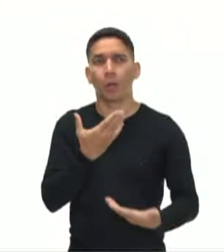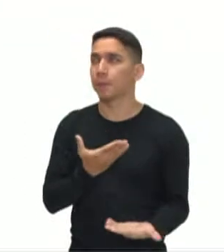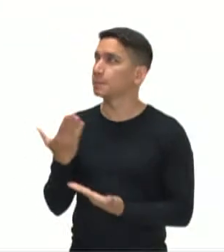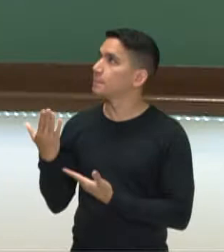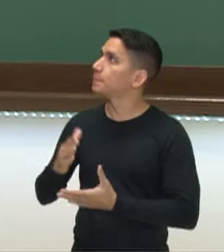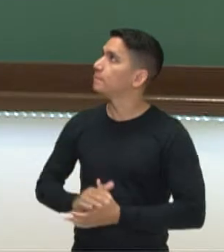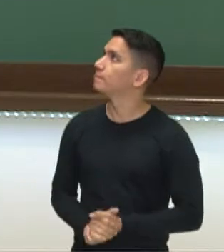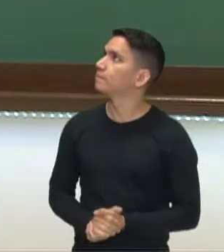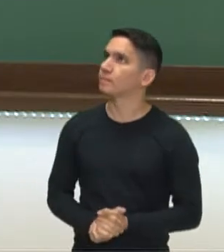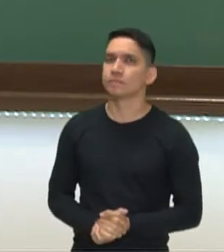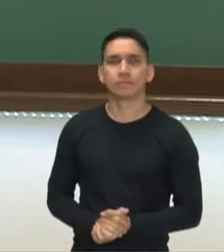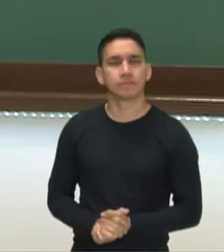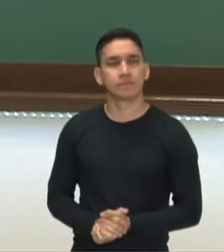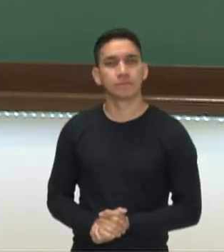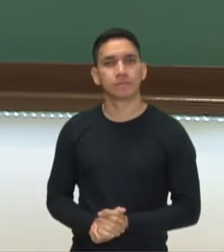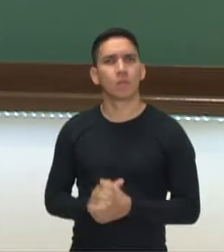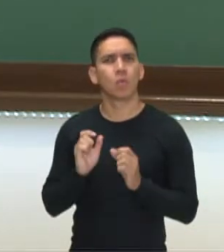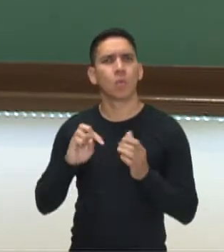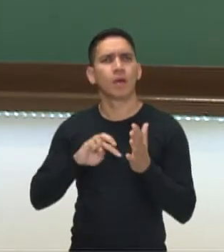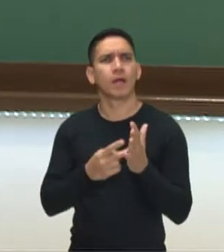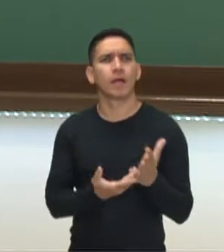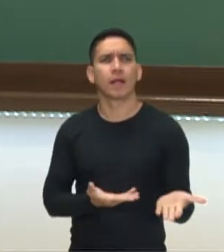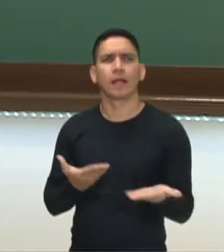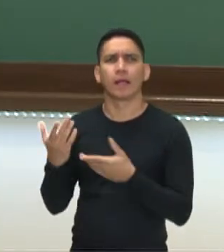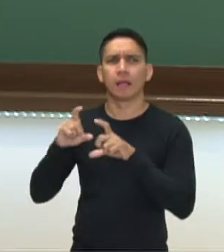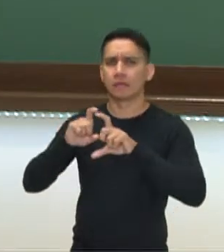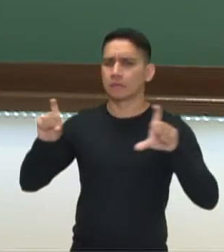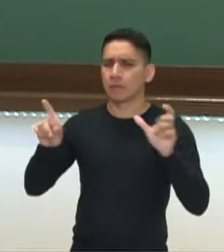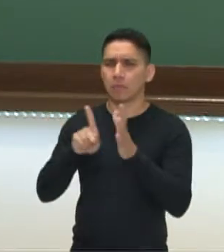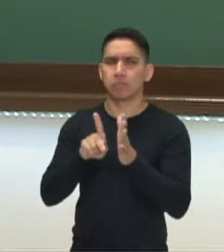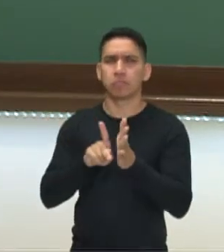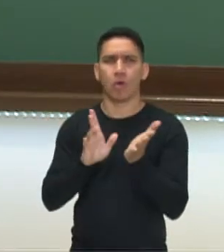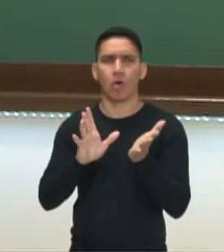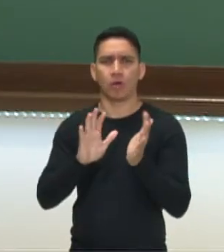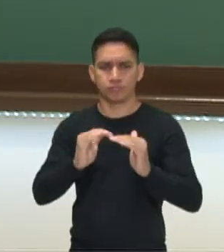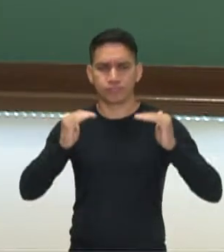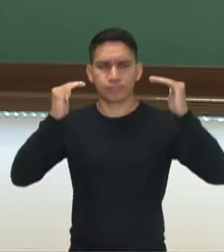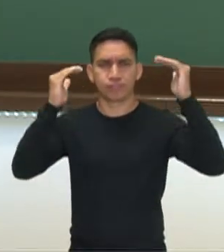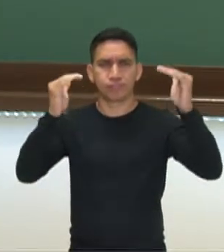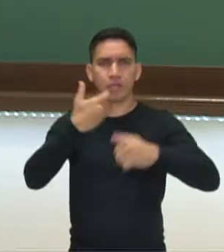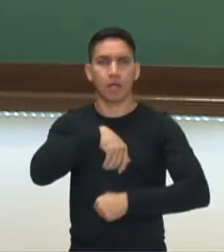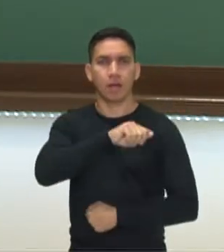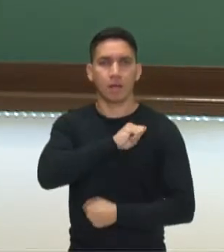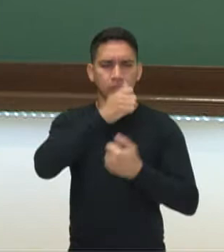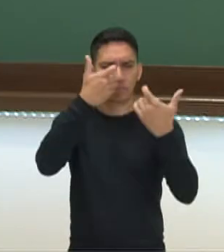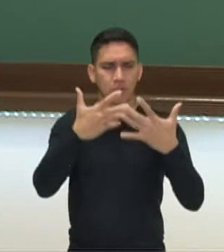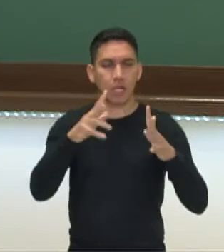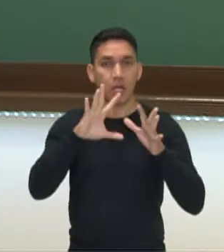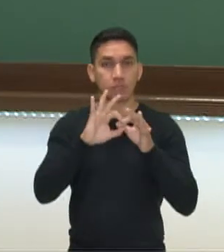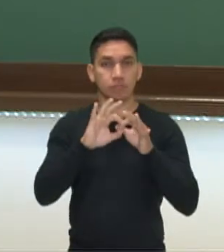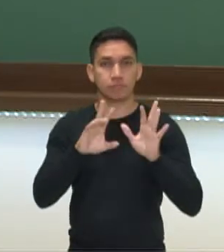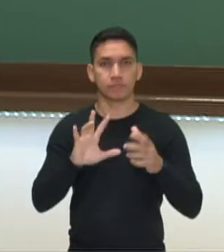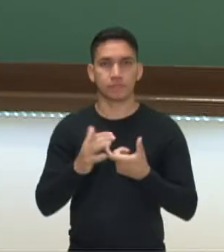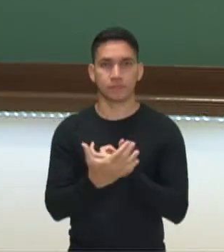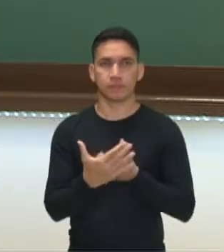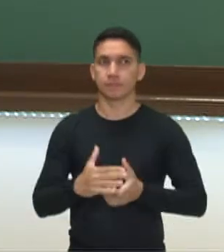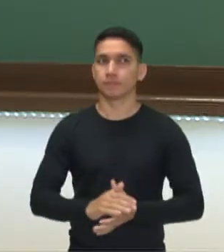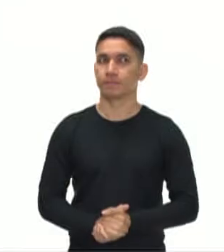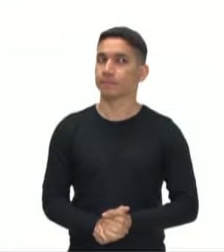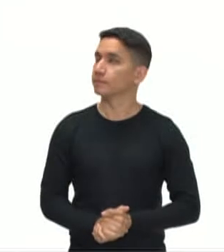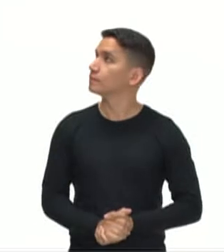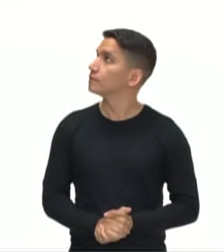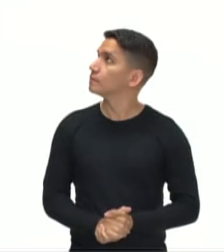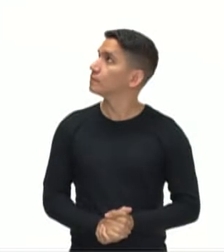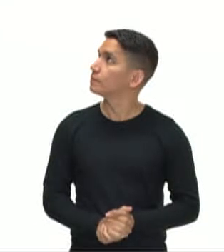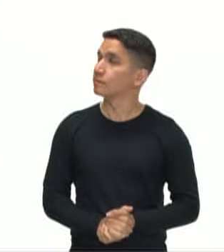Academia Espanhola, nos diz aqui? Qual o conceito a respeito deste termo enunciado?